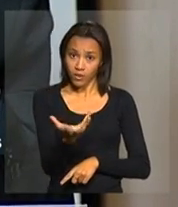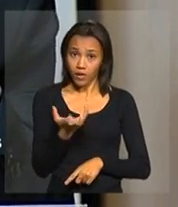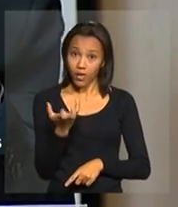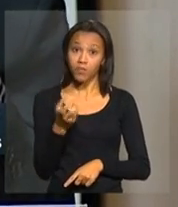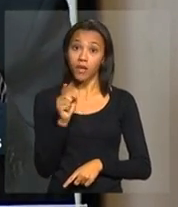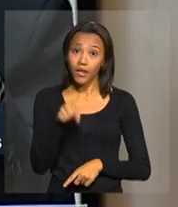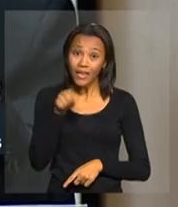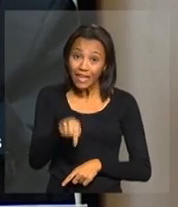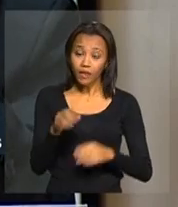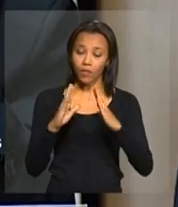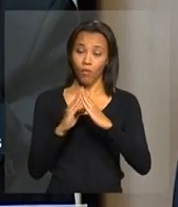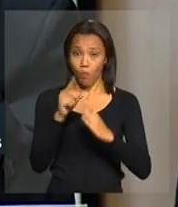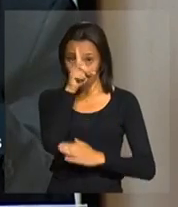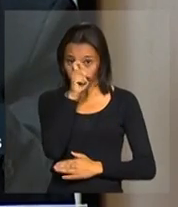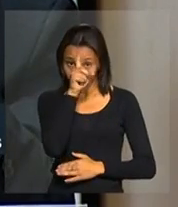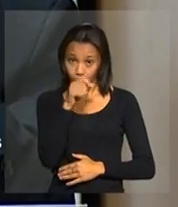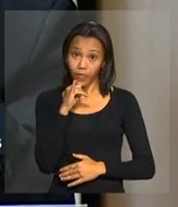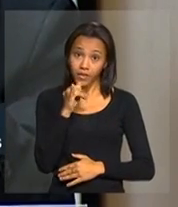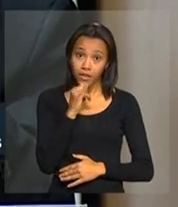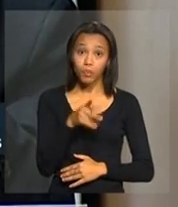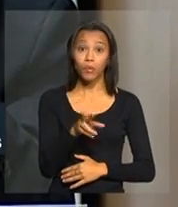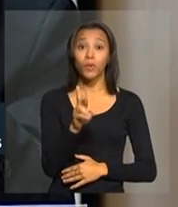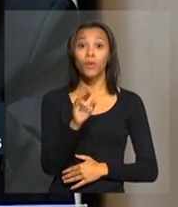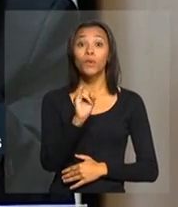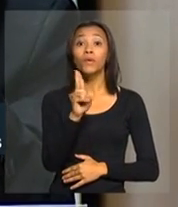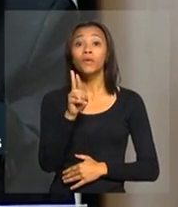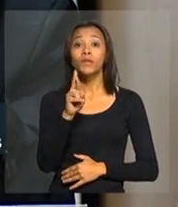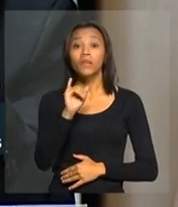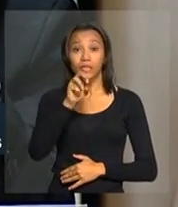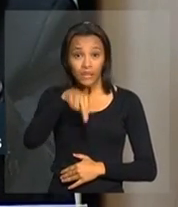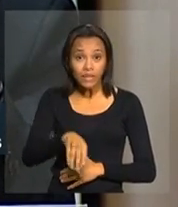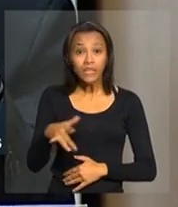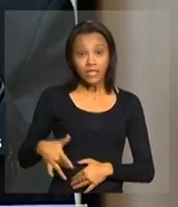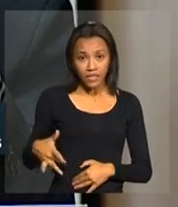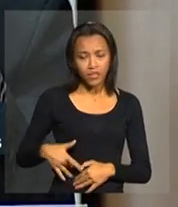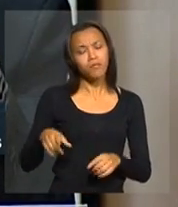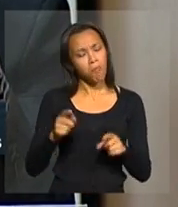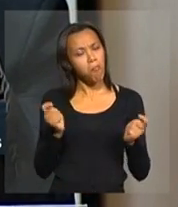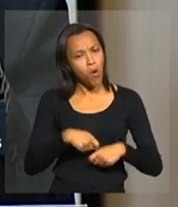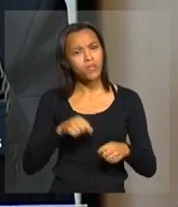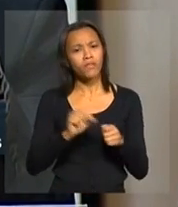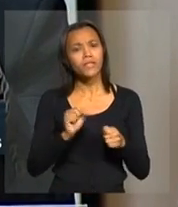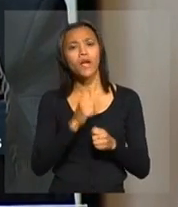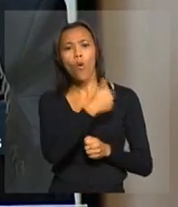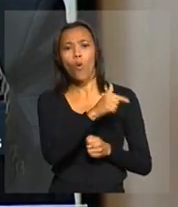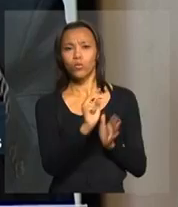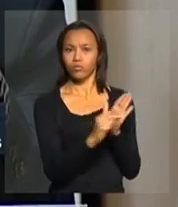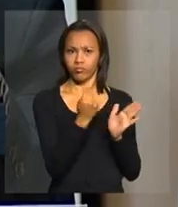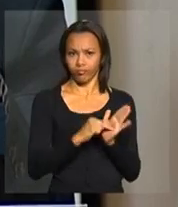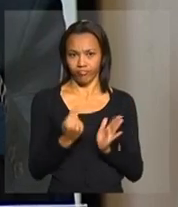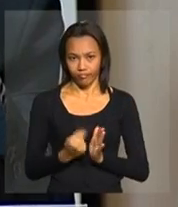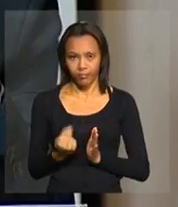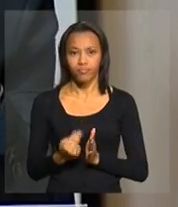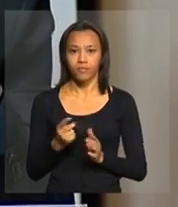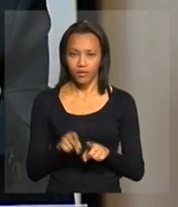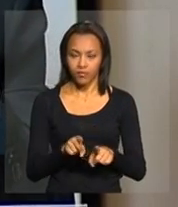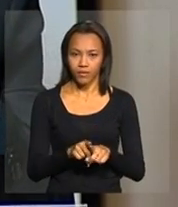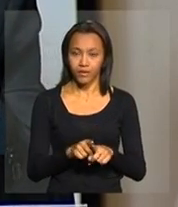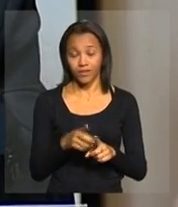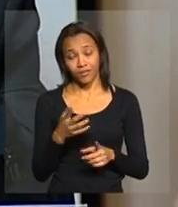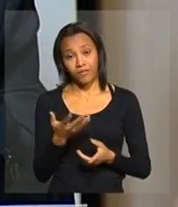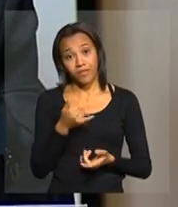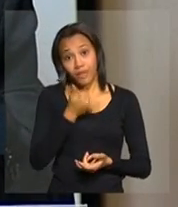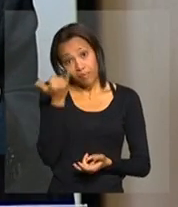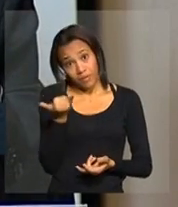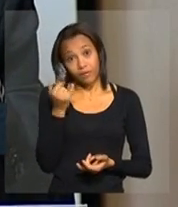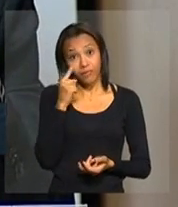um hospital que realiza, por exemplo, o transplante renal, ele possa realizar outros transplantes e ascenda no nível de acordo com a necessidade